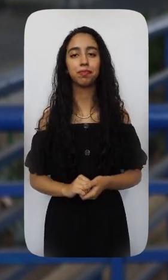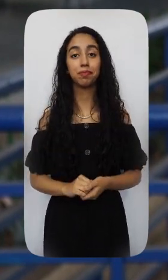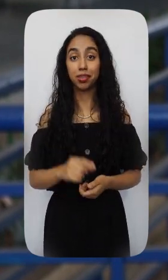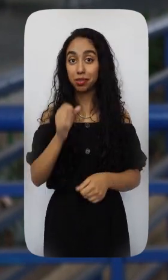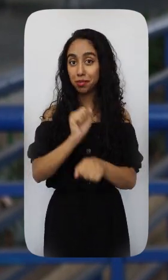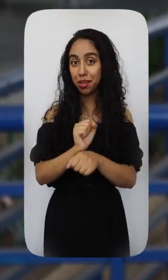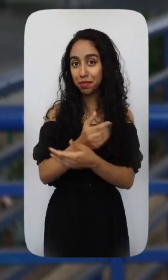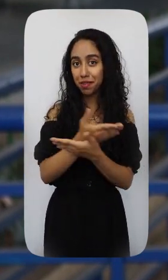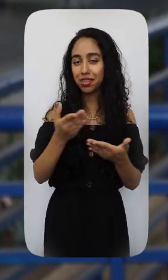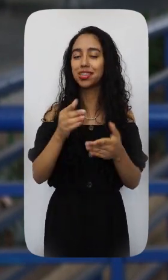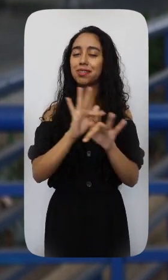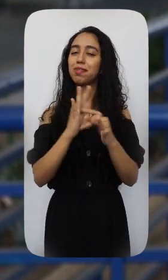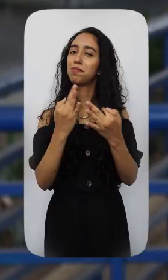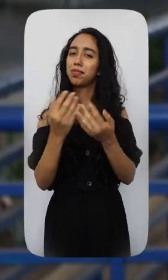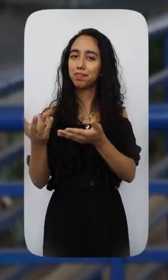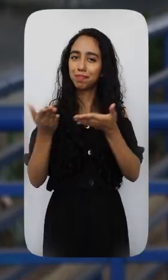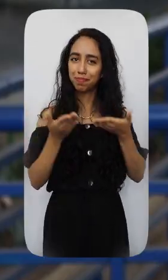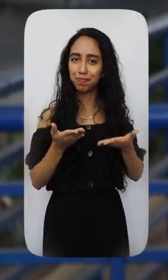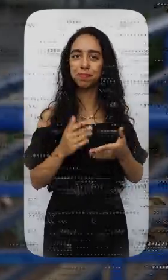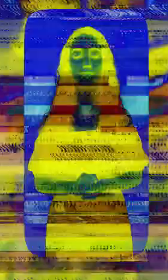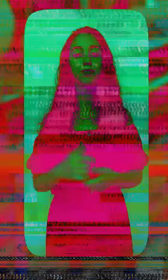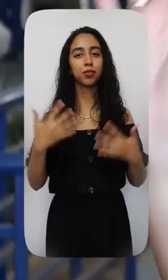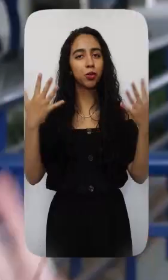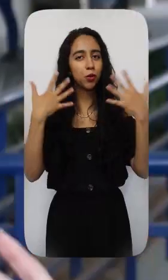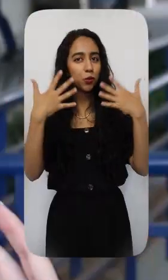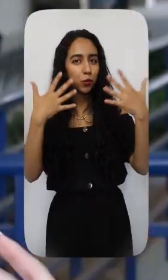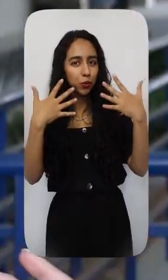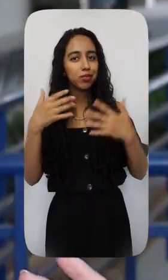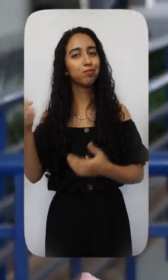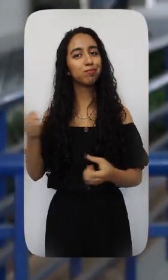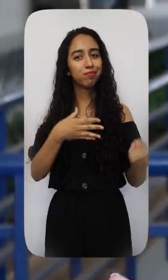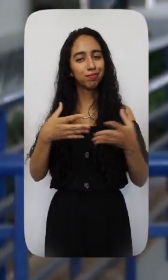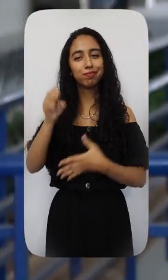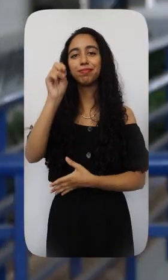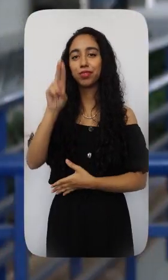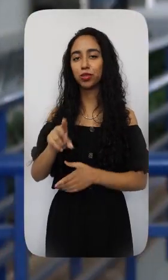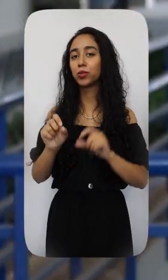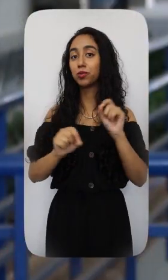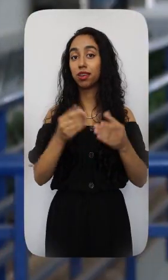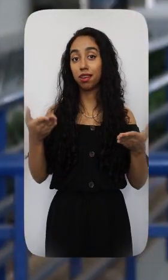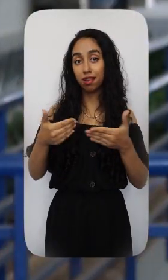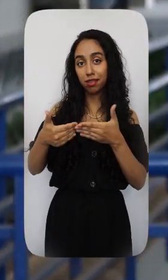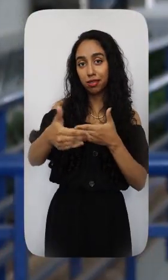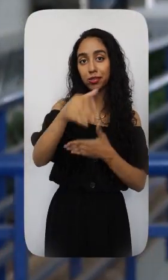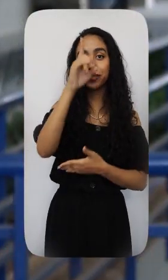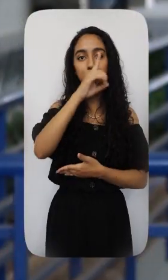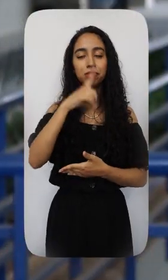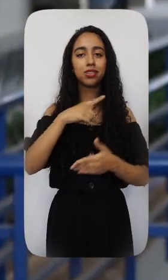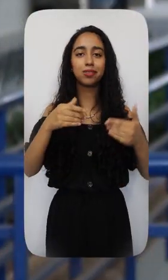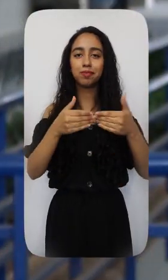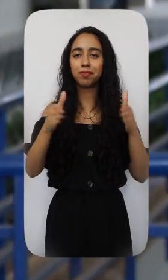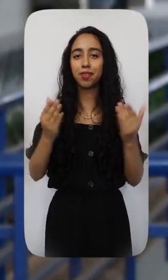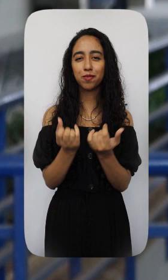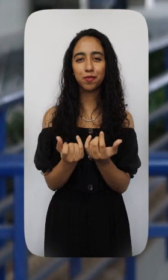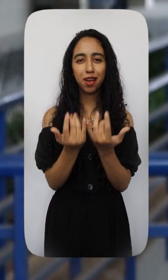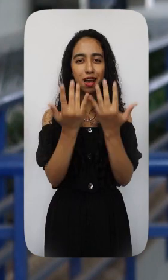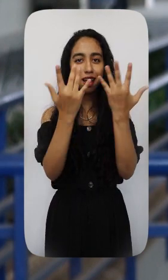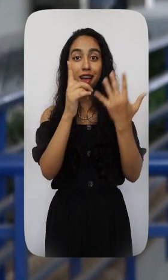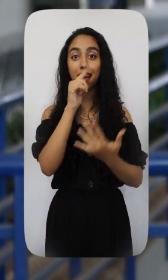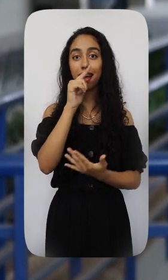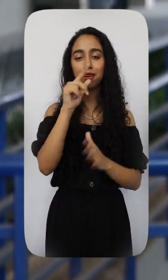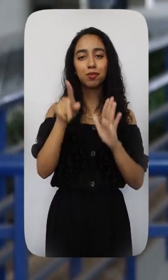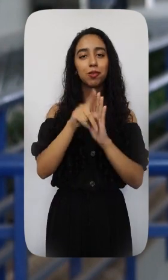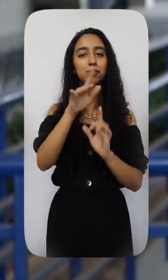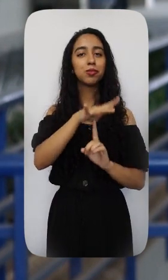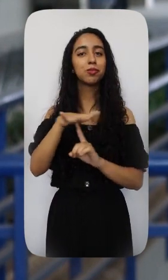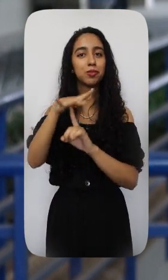Benta e Viveiro Municipal. Esperamos vocês e a sua família. Calorzão e novidade. Neste domingo teremos a inauguração da fonte